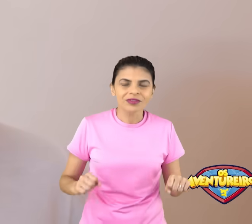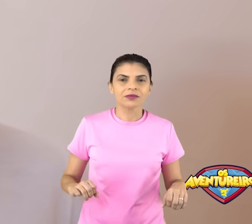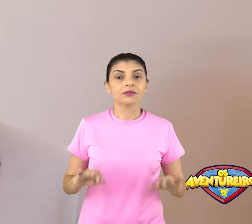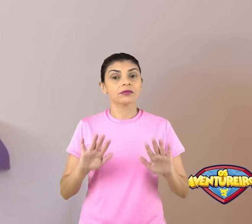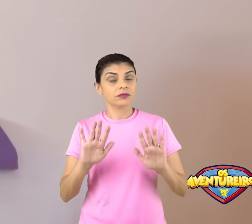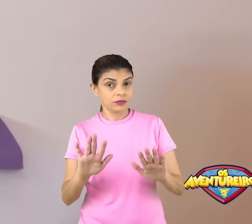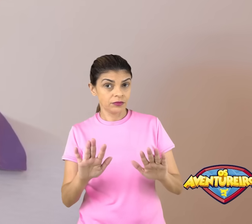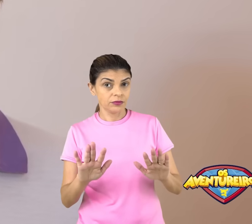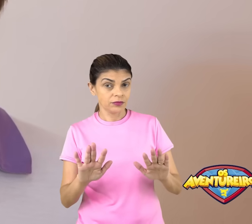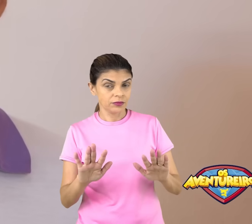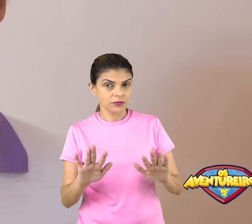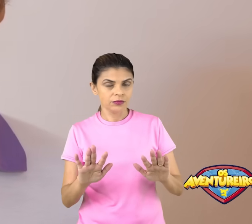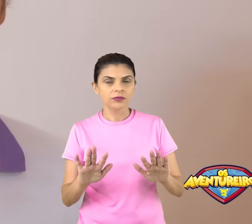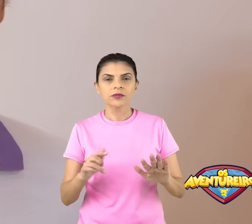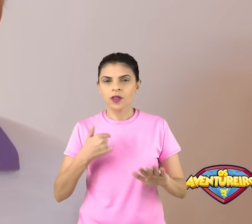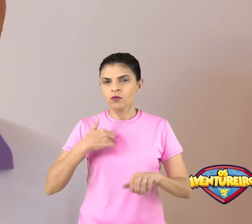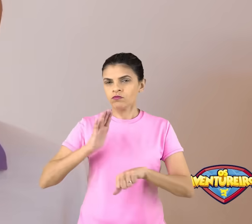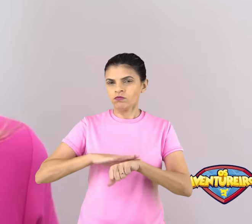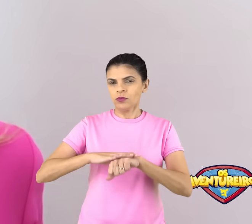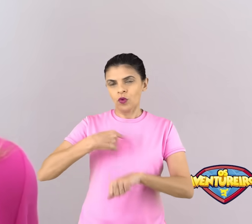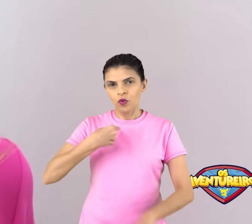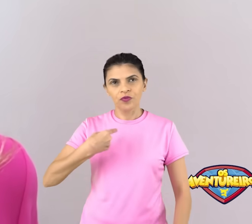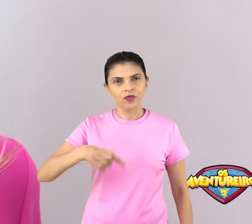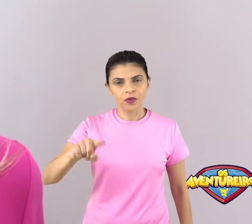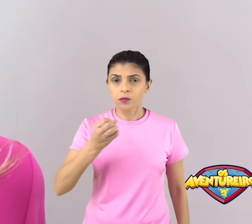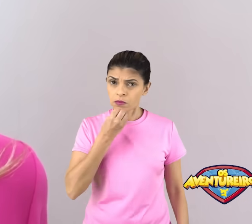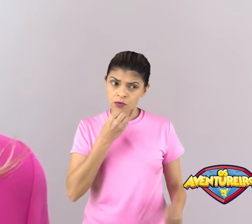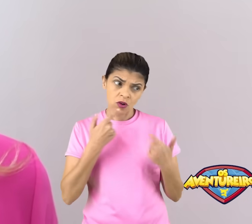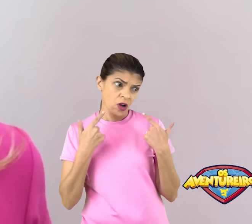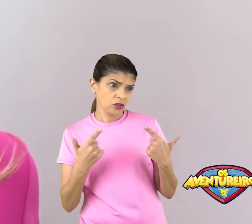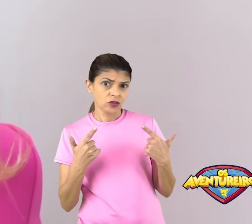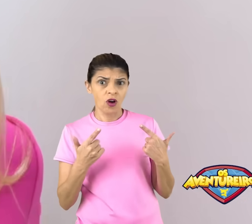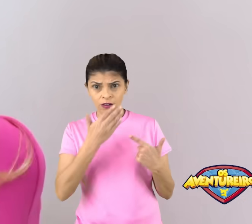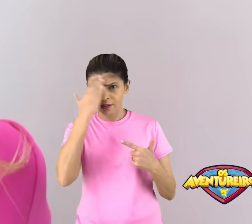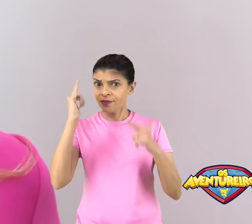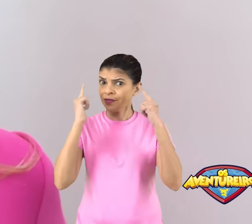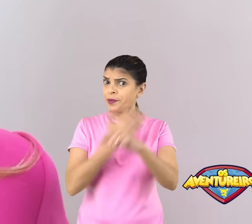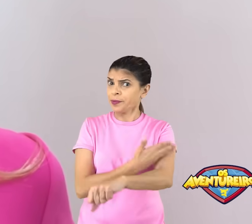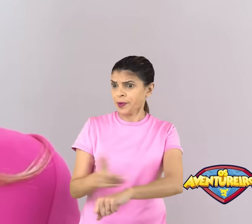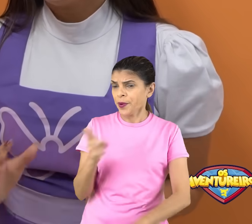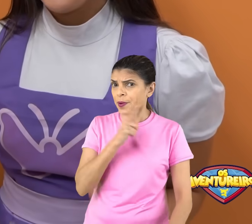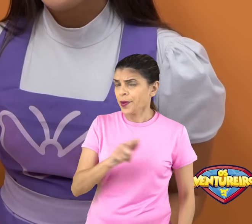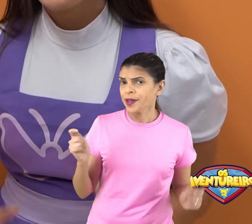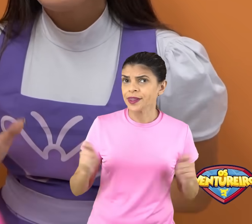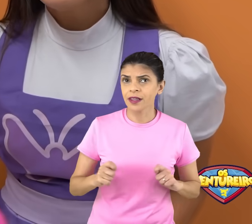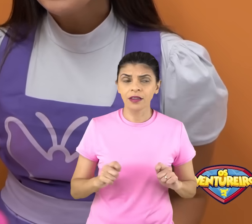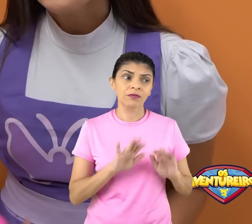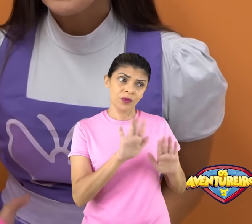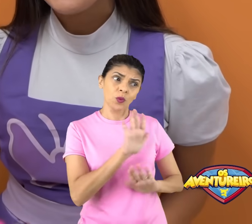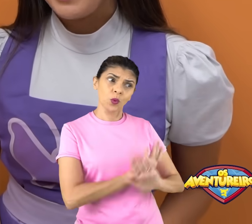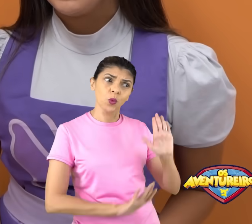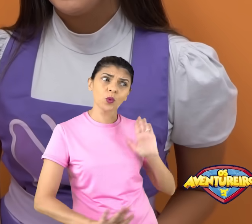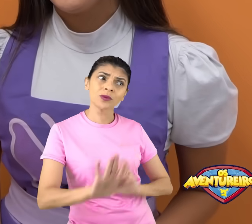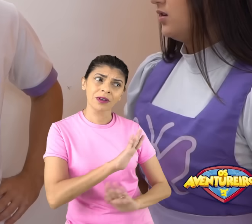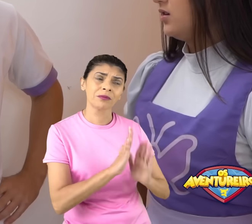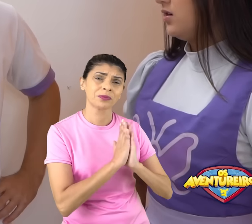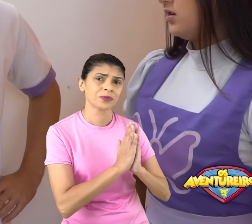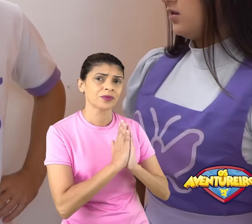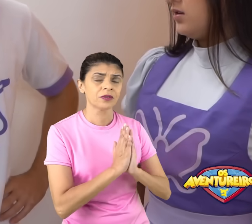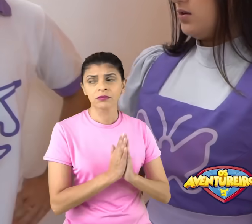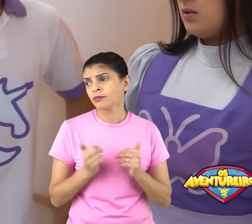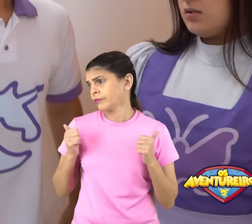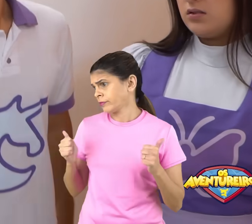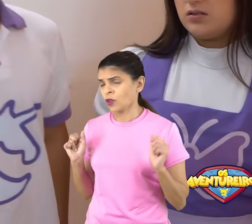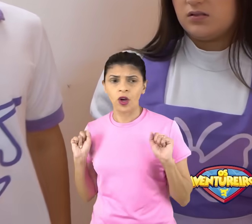Bom, pessoal, pode deixar que eu vou. Boa sorte, aventureiro branco. Você consegue. Léo, toma muito cuidado. Tá